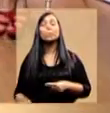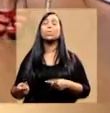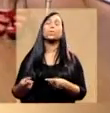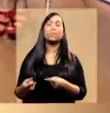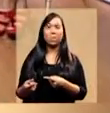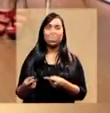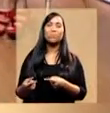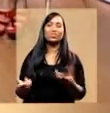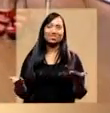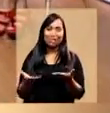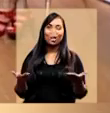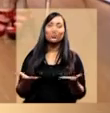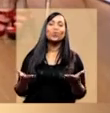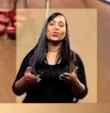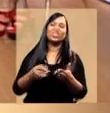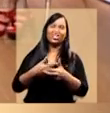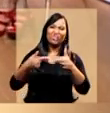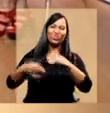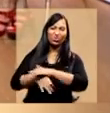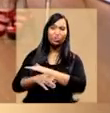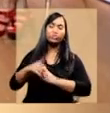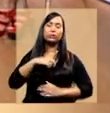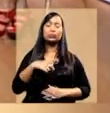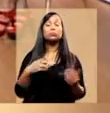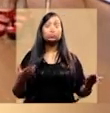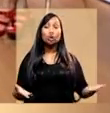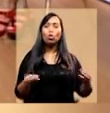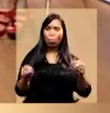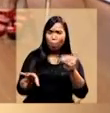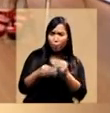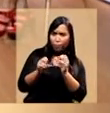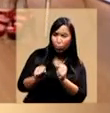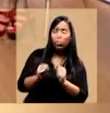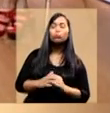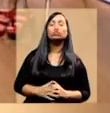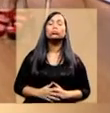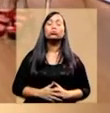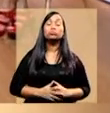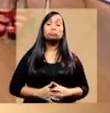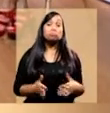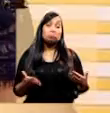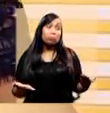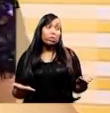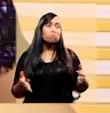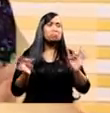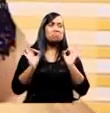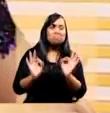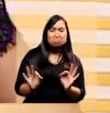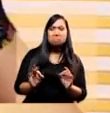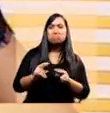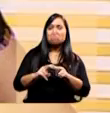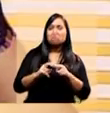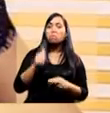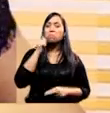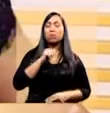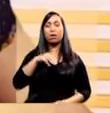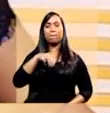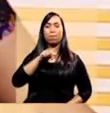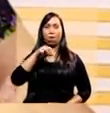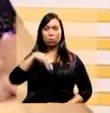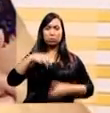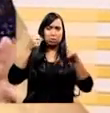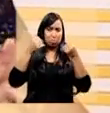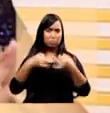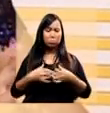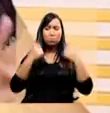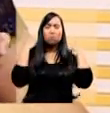de coisa. O que vai vir por aí, né? Eu posso completar? Claro. Justamente nessa fala da Maureen, o